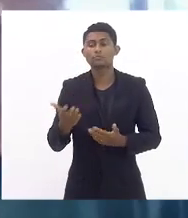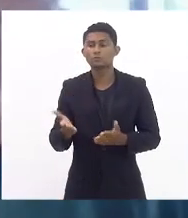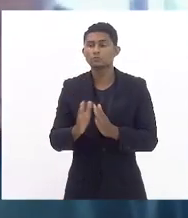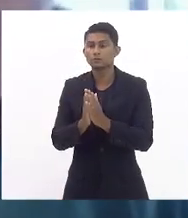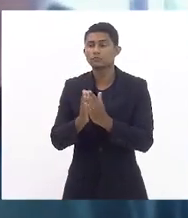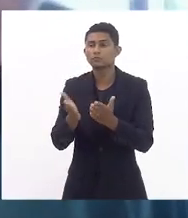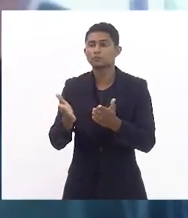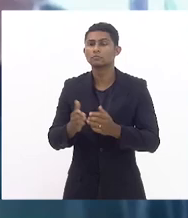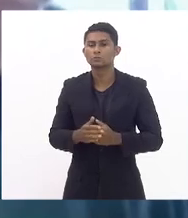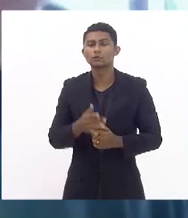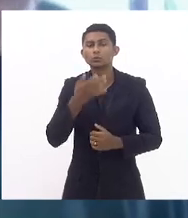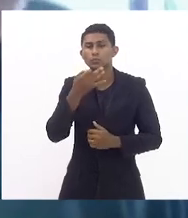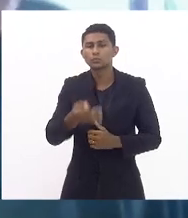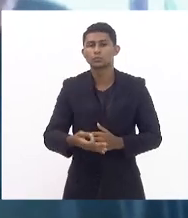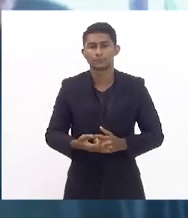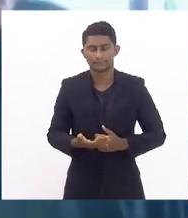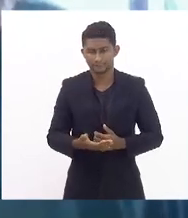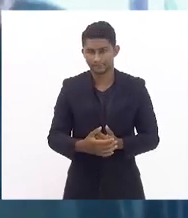Presidente,